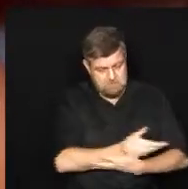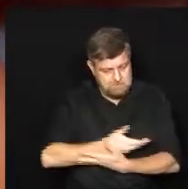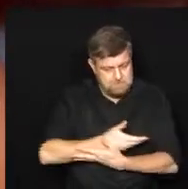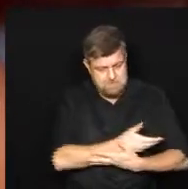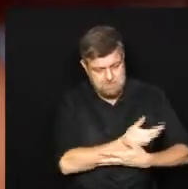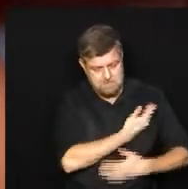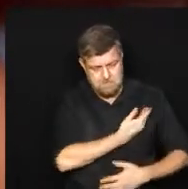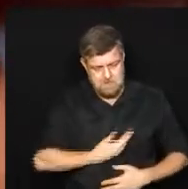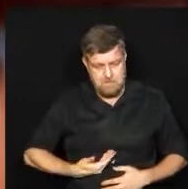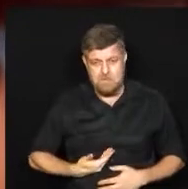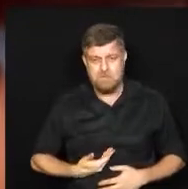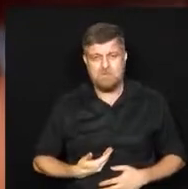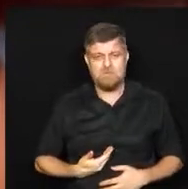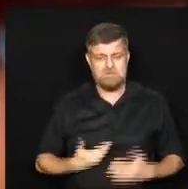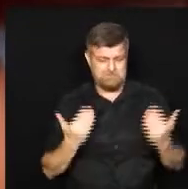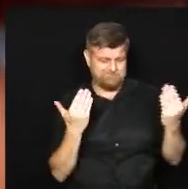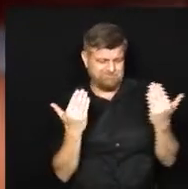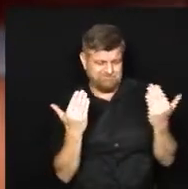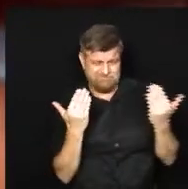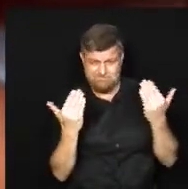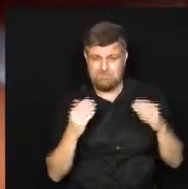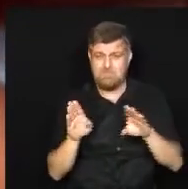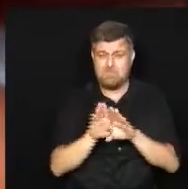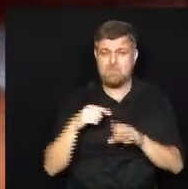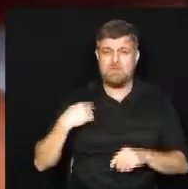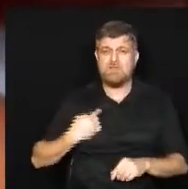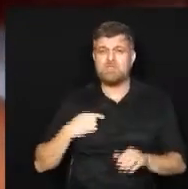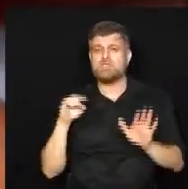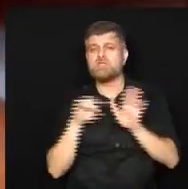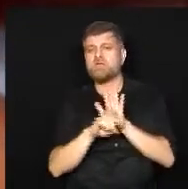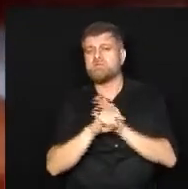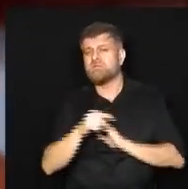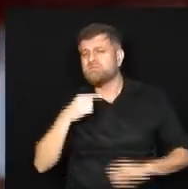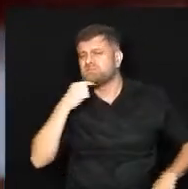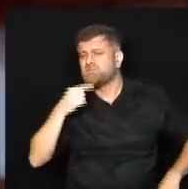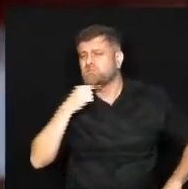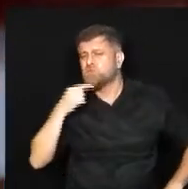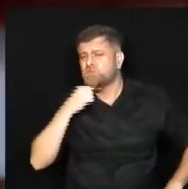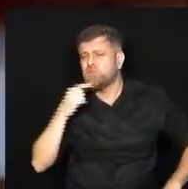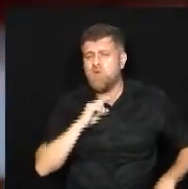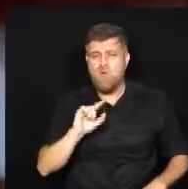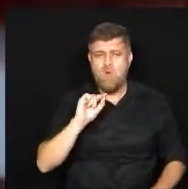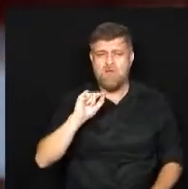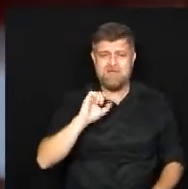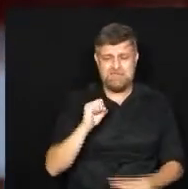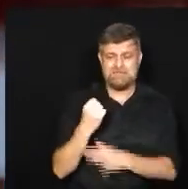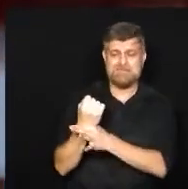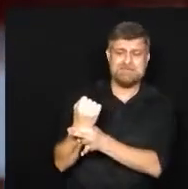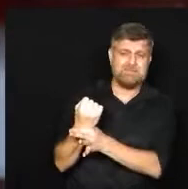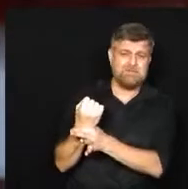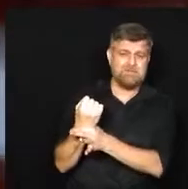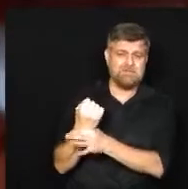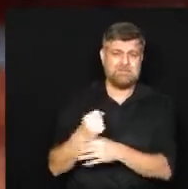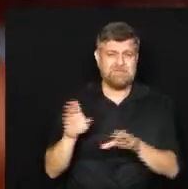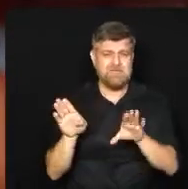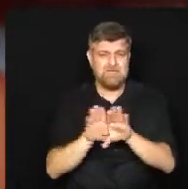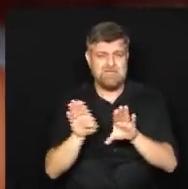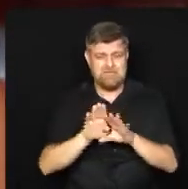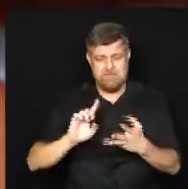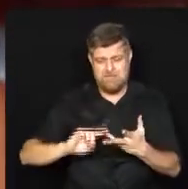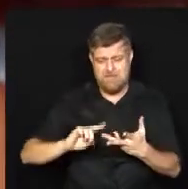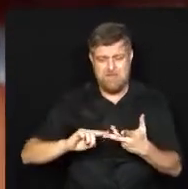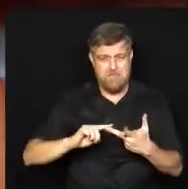pública. Também questionamos o fato digamos assim, da segurança e de todos